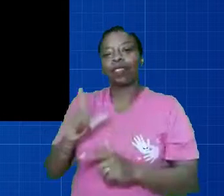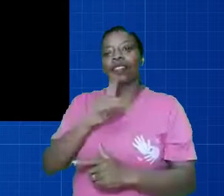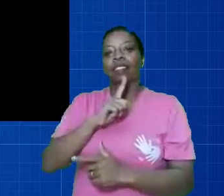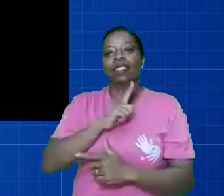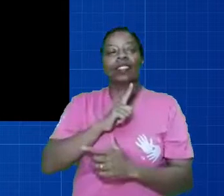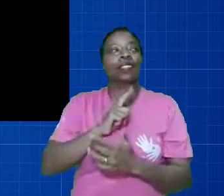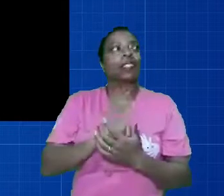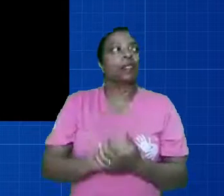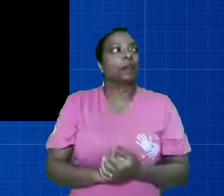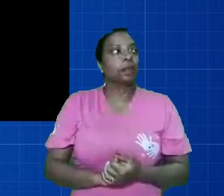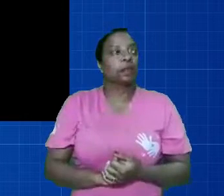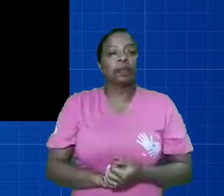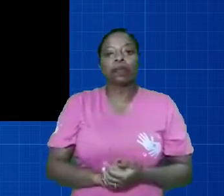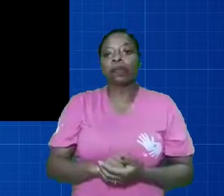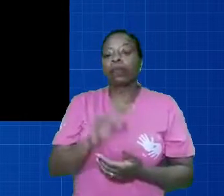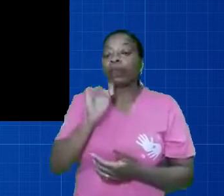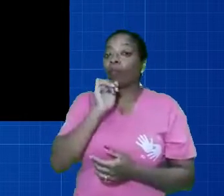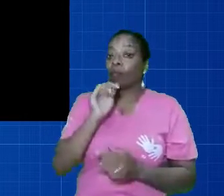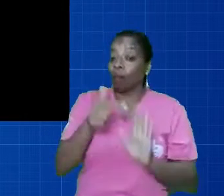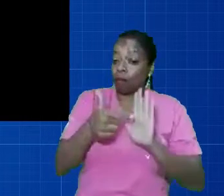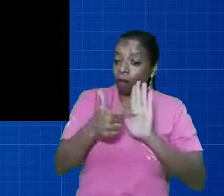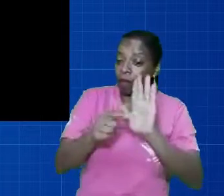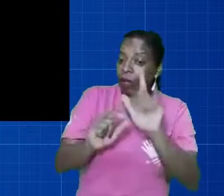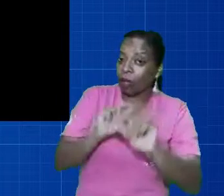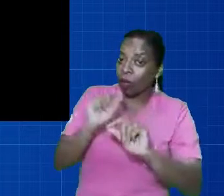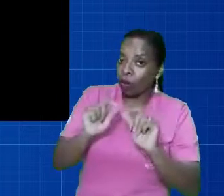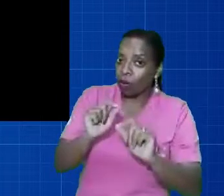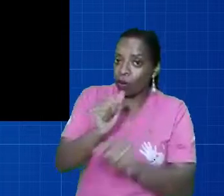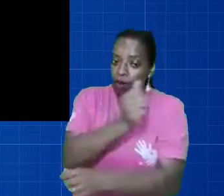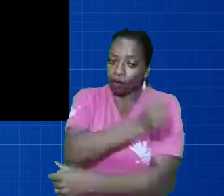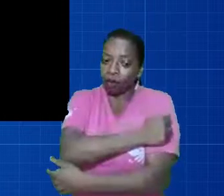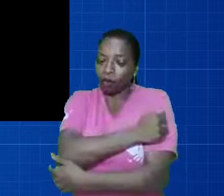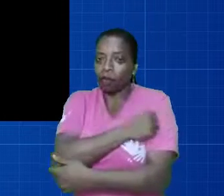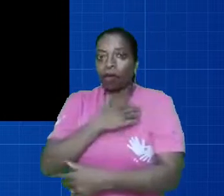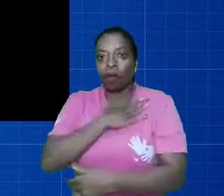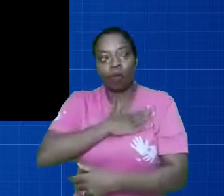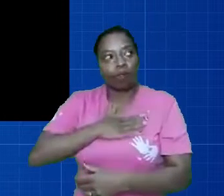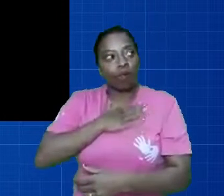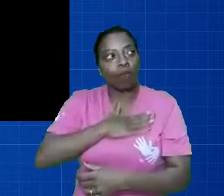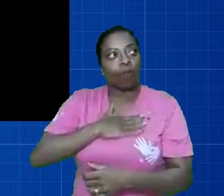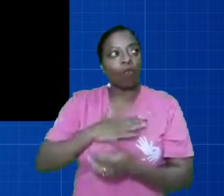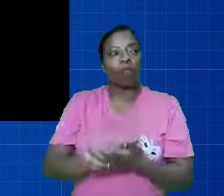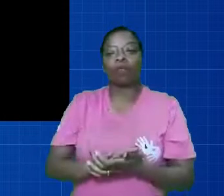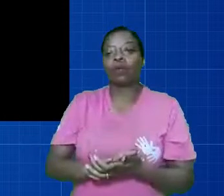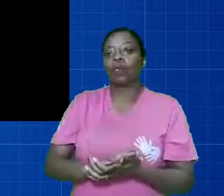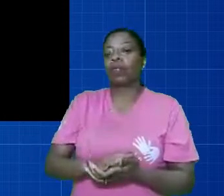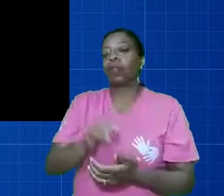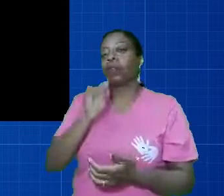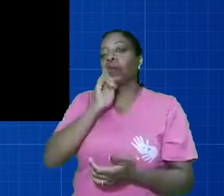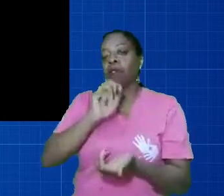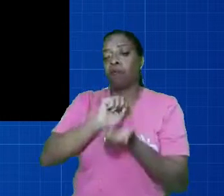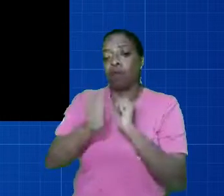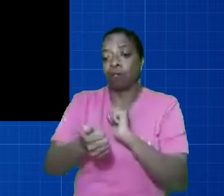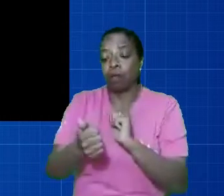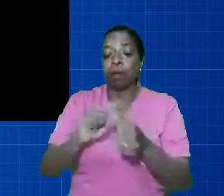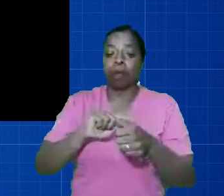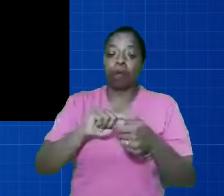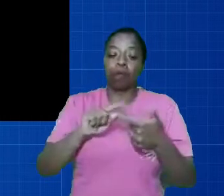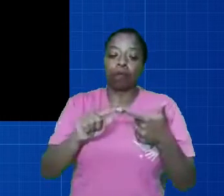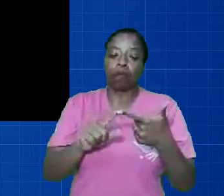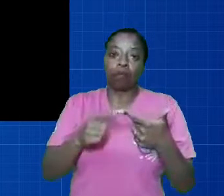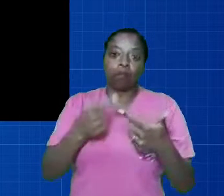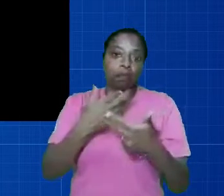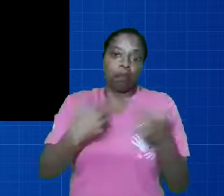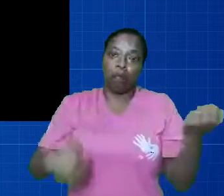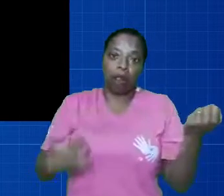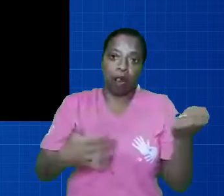ali que fazem, são importantes para o estudante. O outro, né, enfatiza o time de futebol como um aspecto importante,